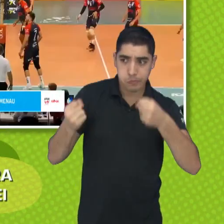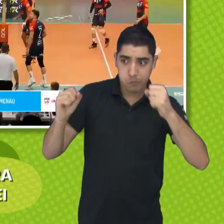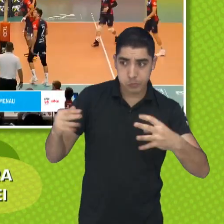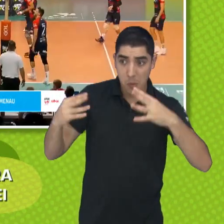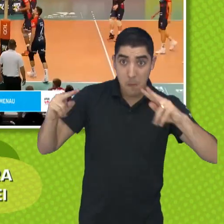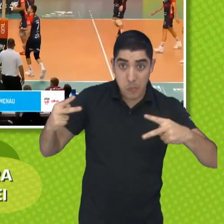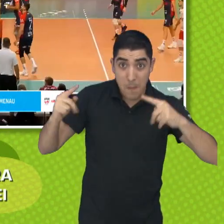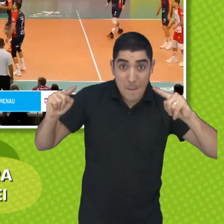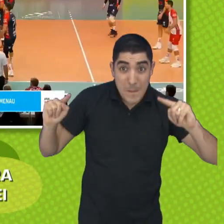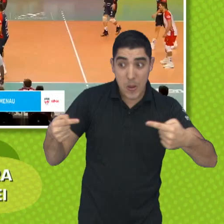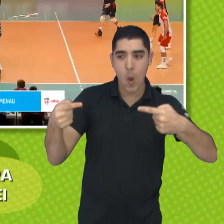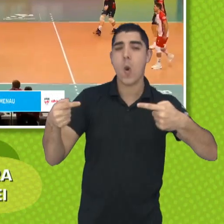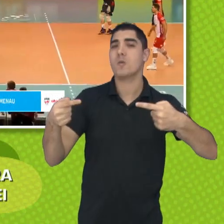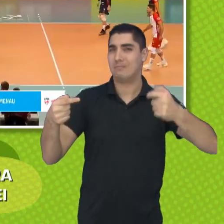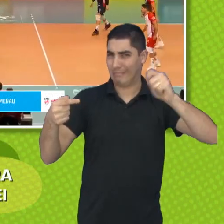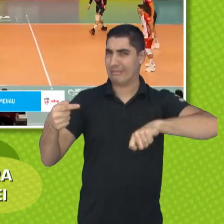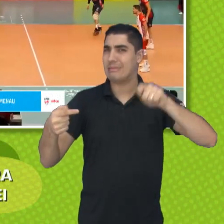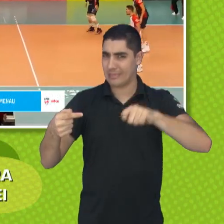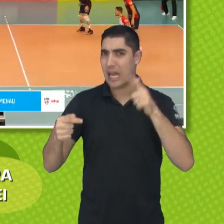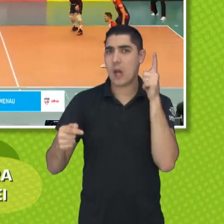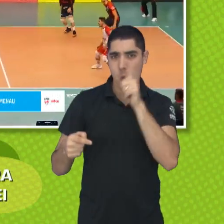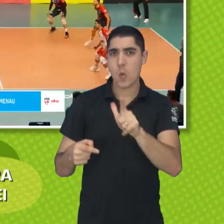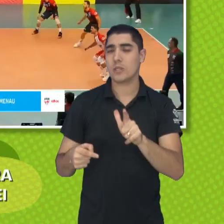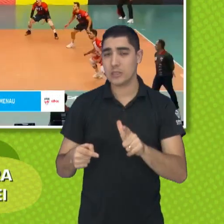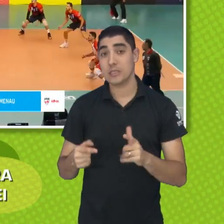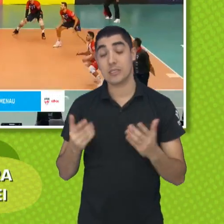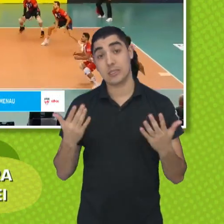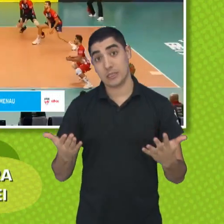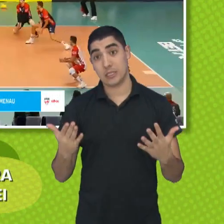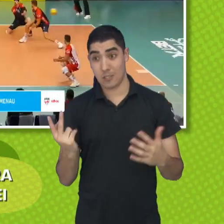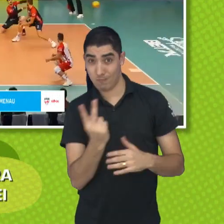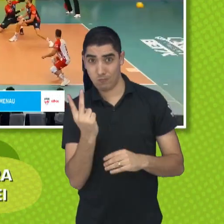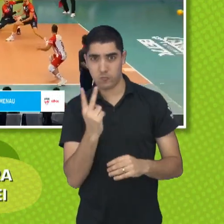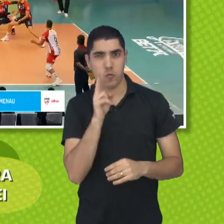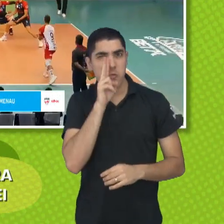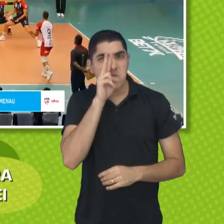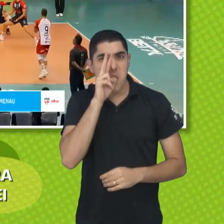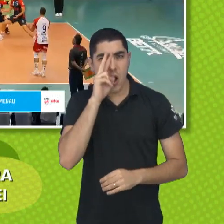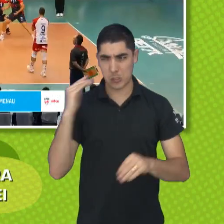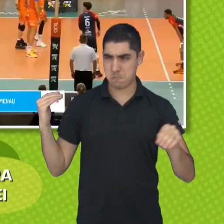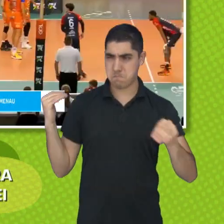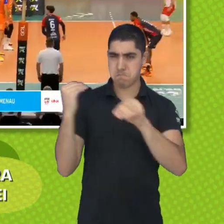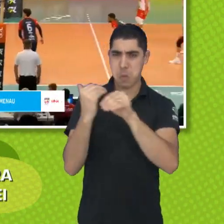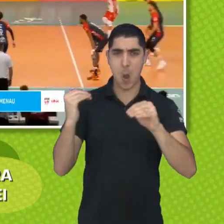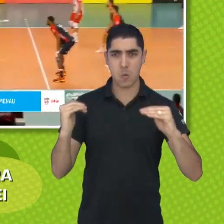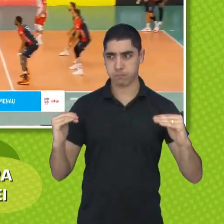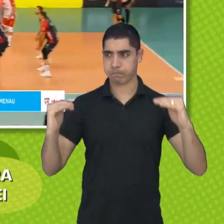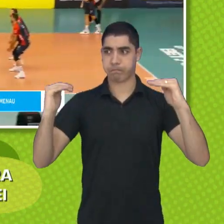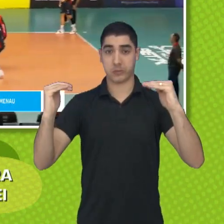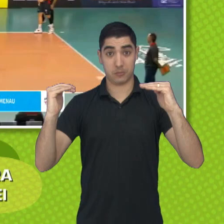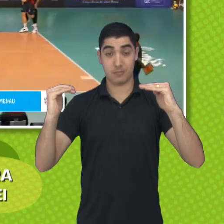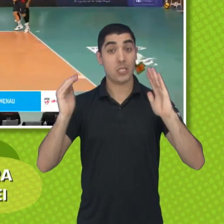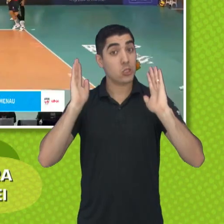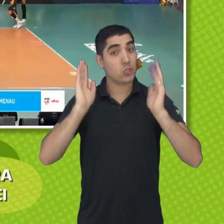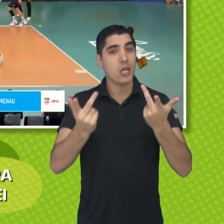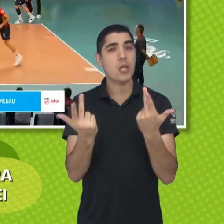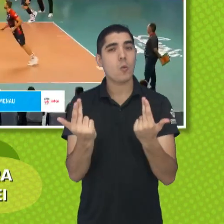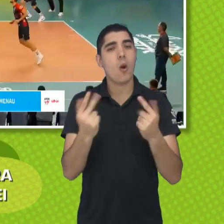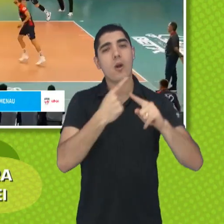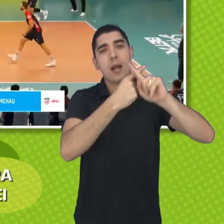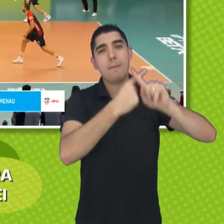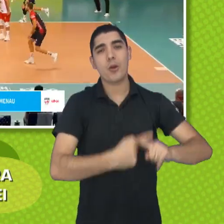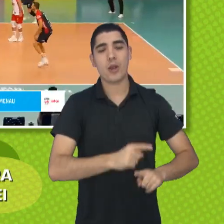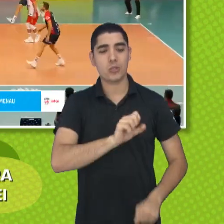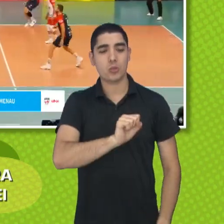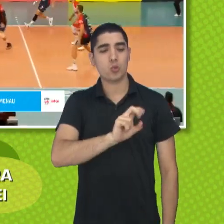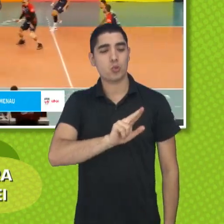ter aí um embate bem igualitário, né? Bem igual como teve já no Supercampeonato,